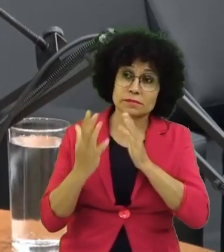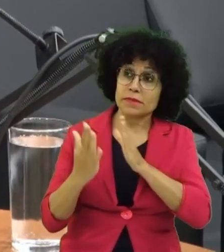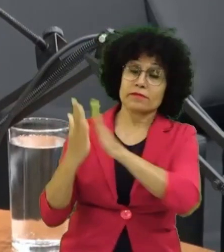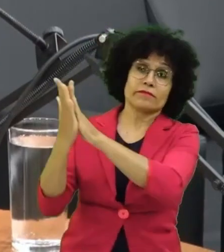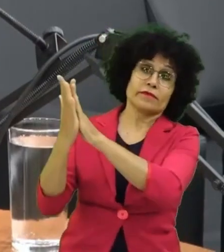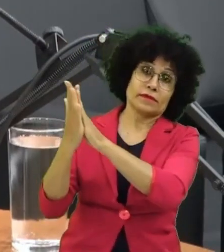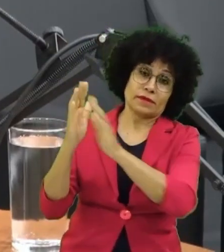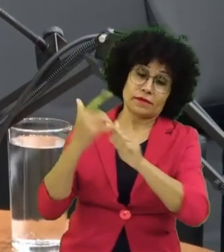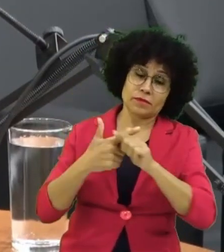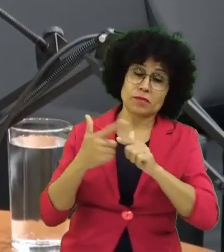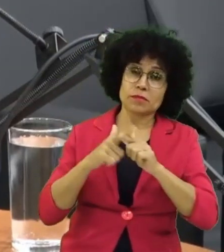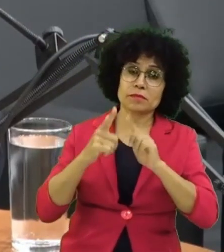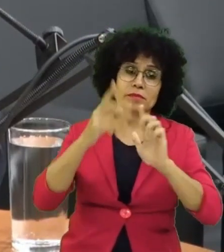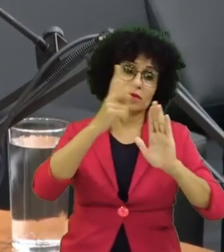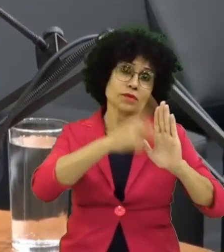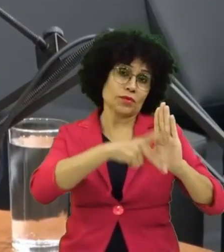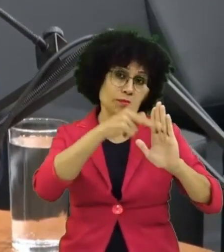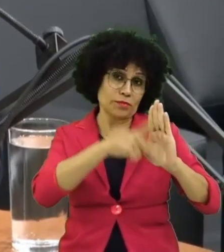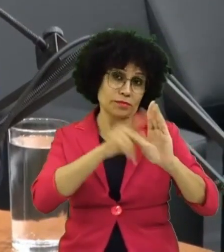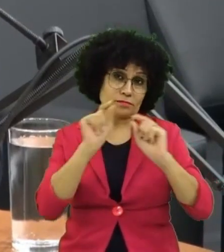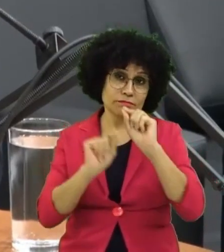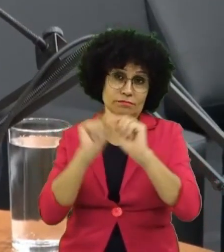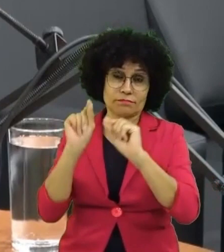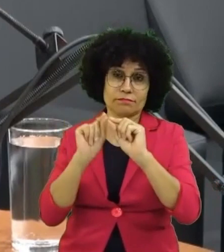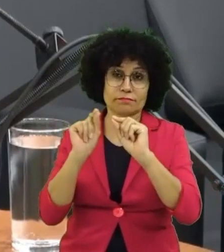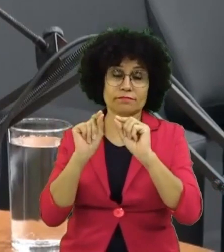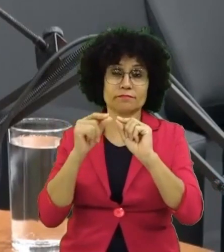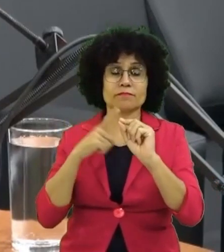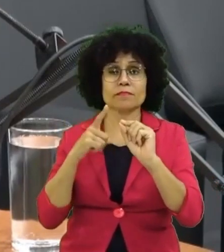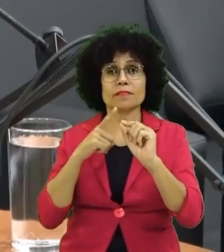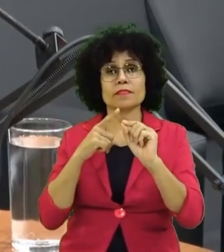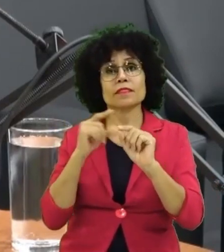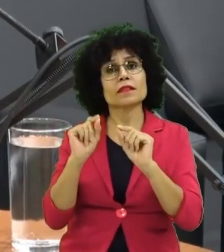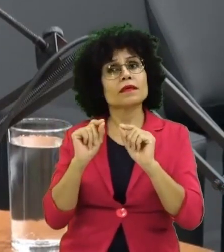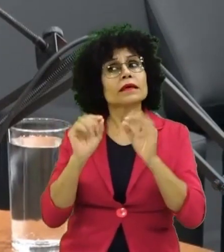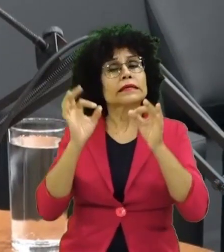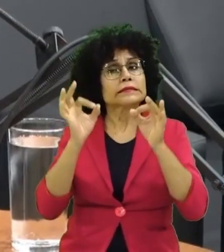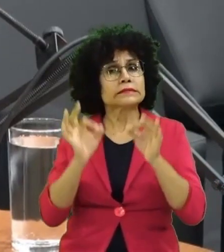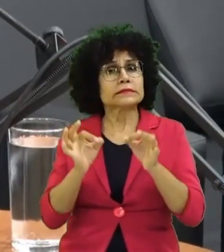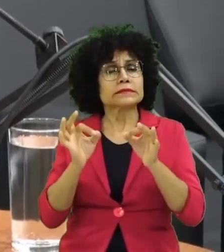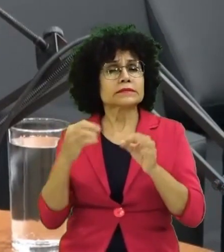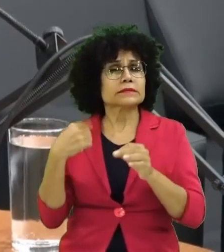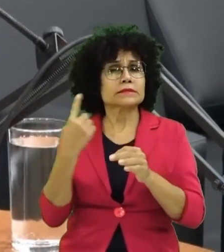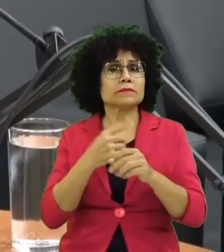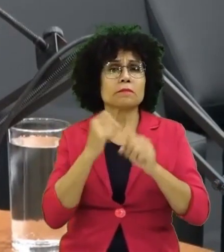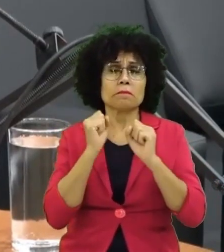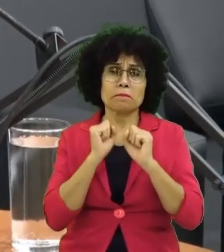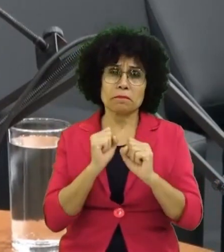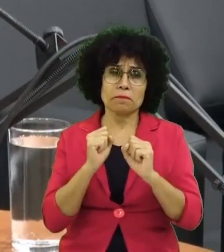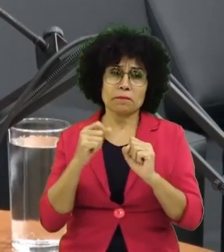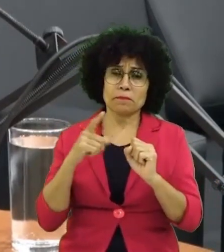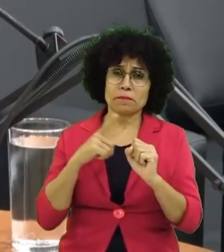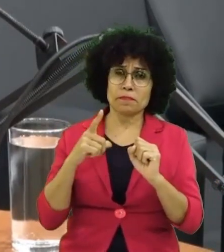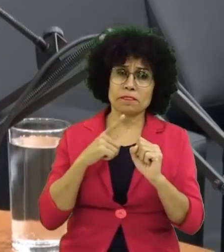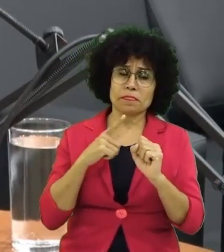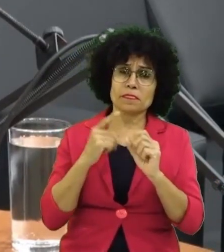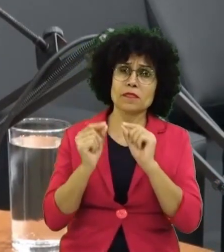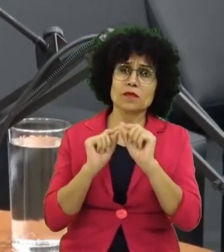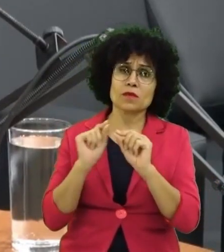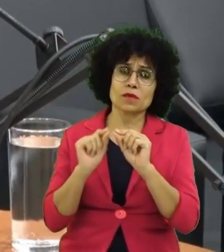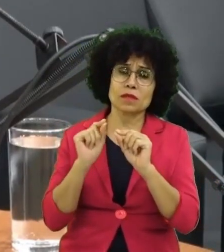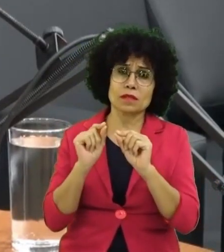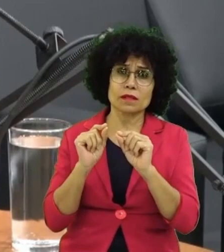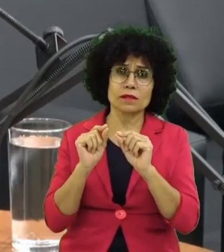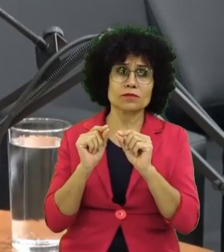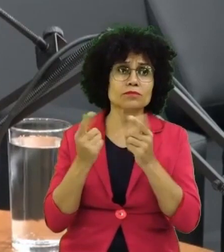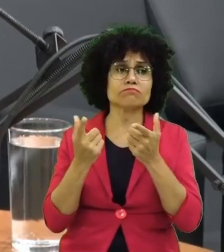E o projeto, justamente, de Observatório de Saneamento é justamente para que a gente possa ter